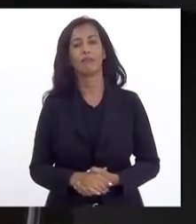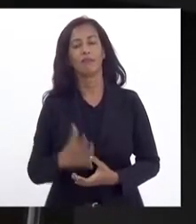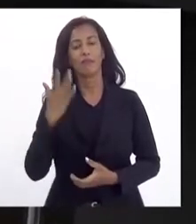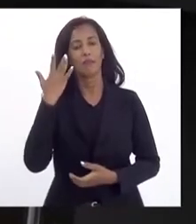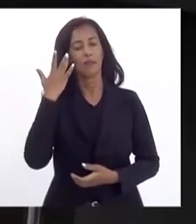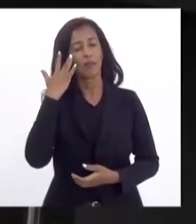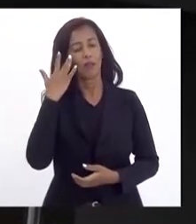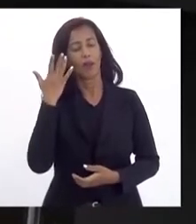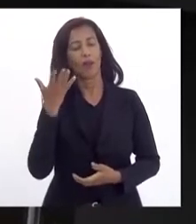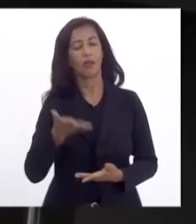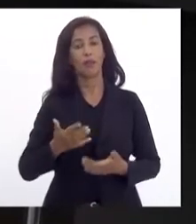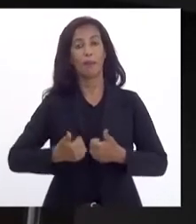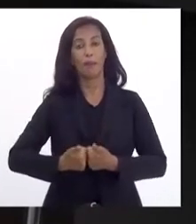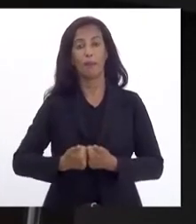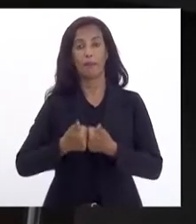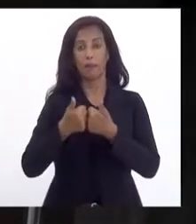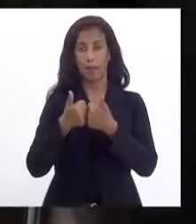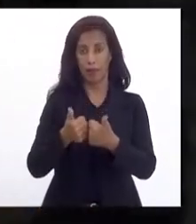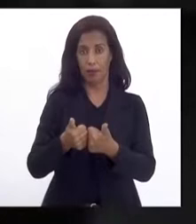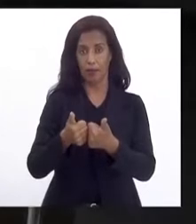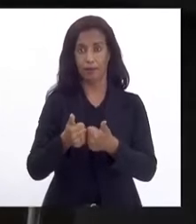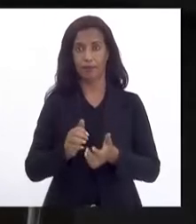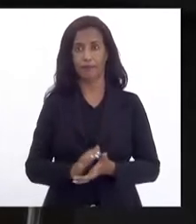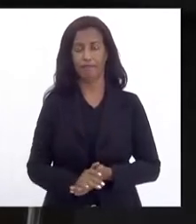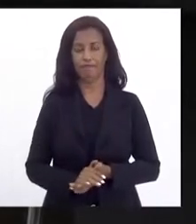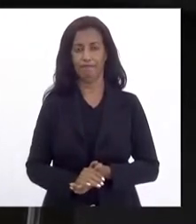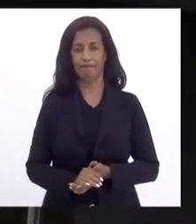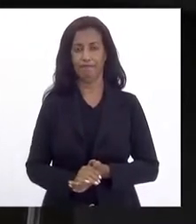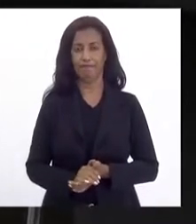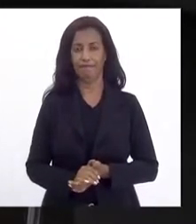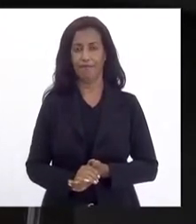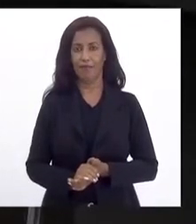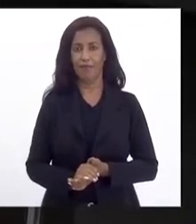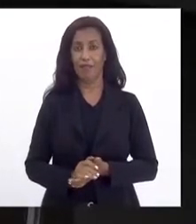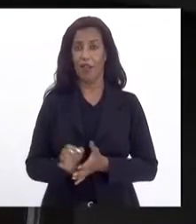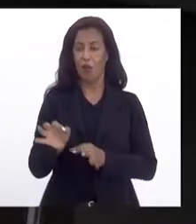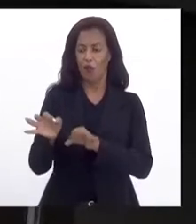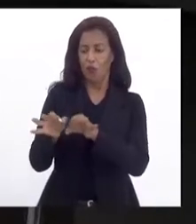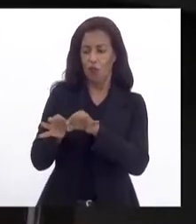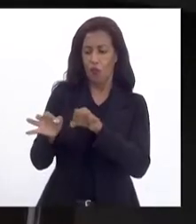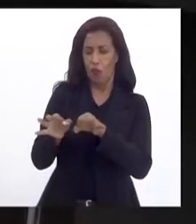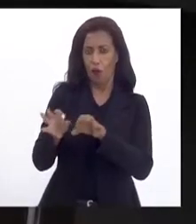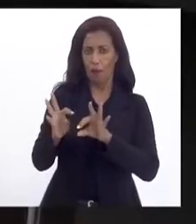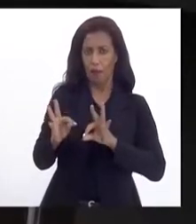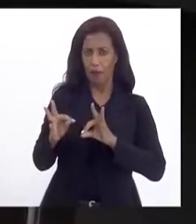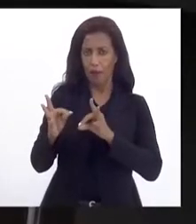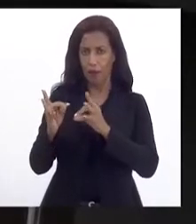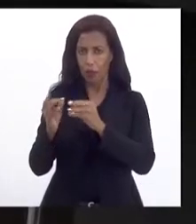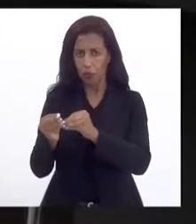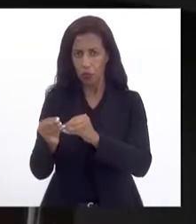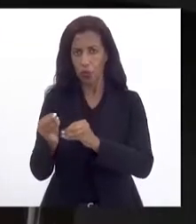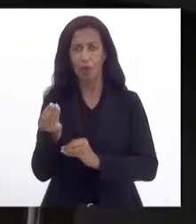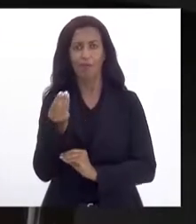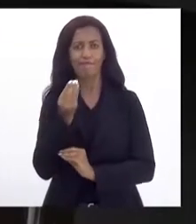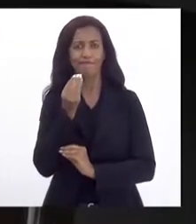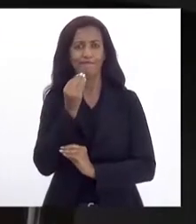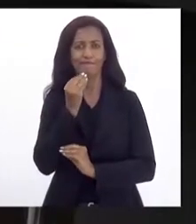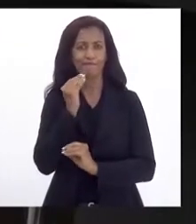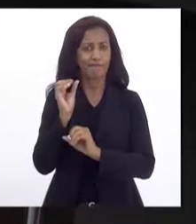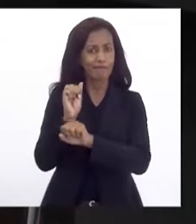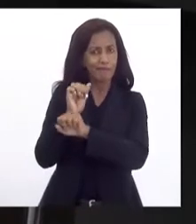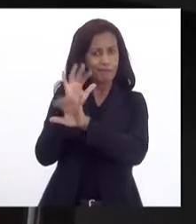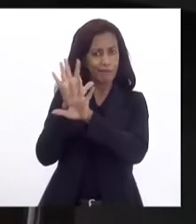que a melhor remédio para tudo é a transparência.